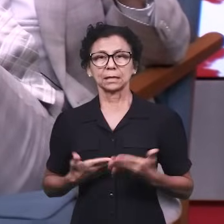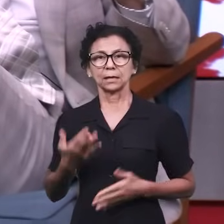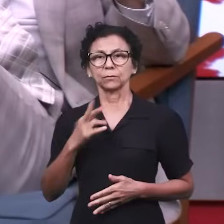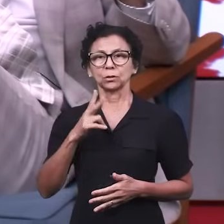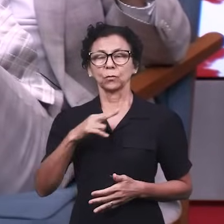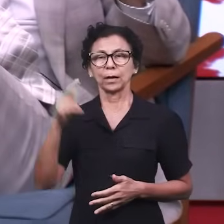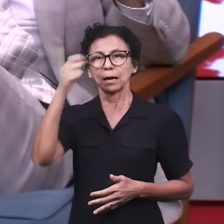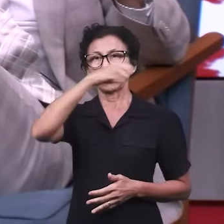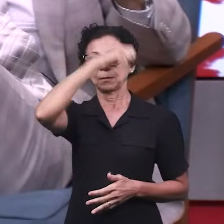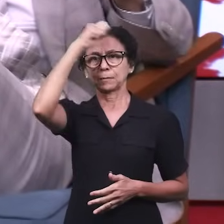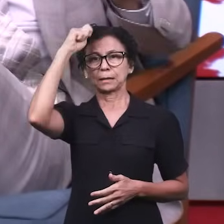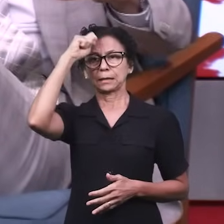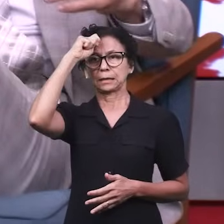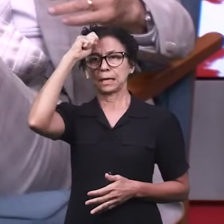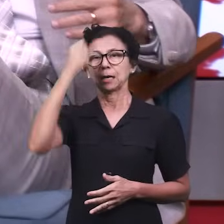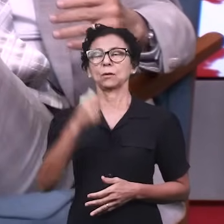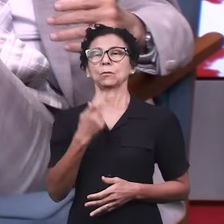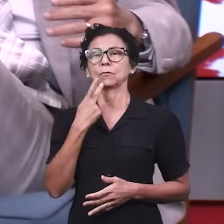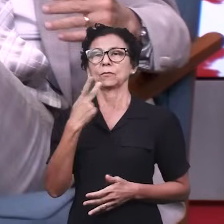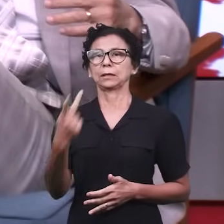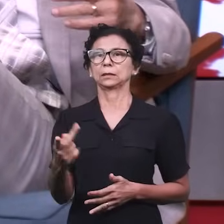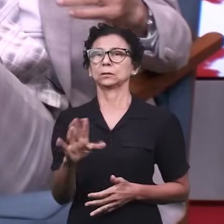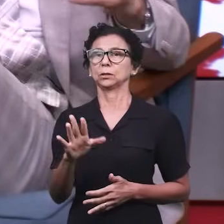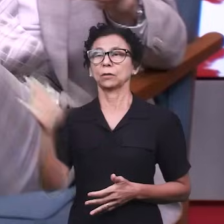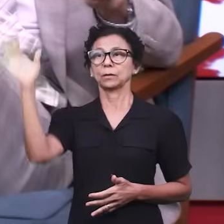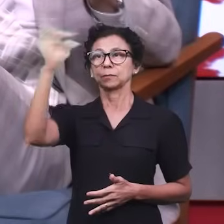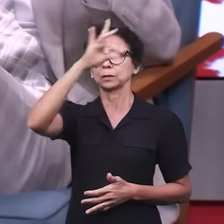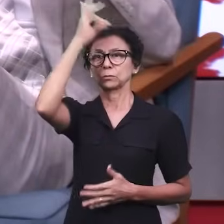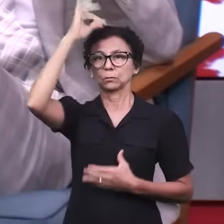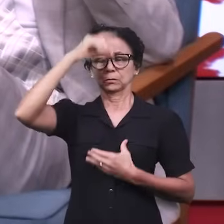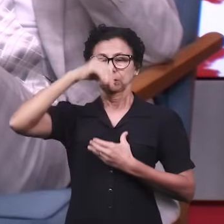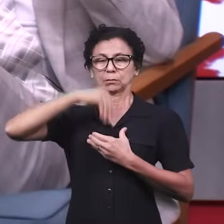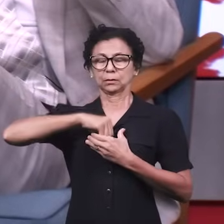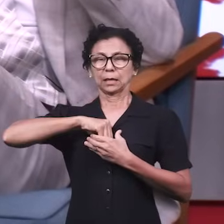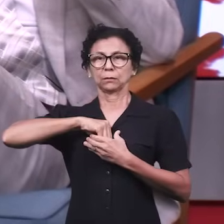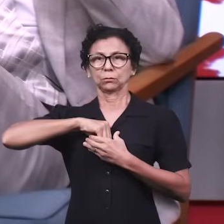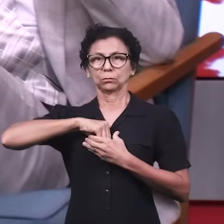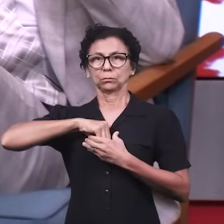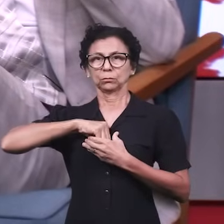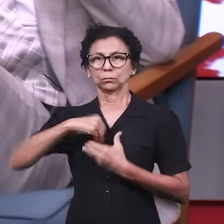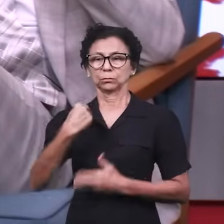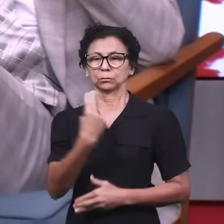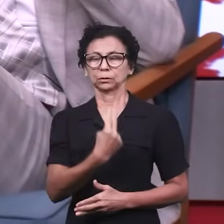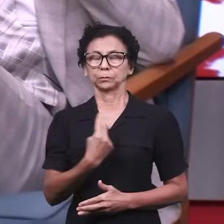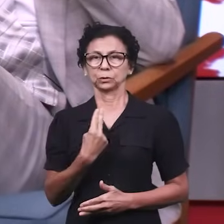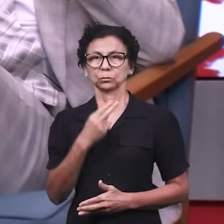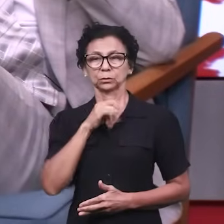não é Amadeu, é o Espírito Santo que fala a ele, meu servo.